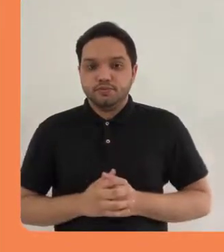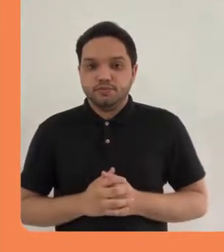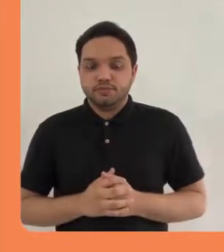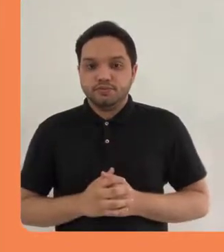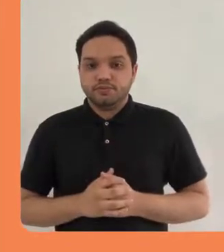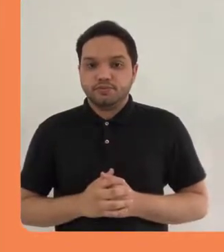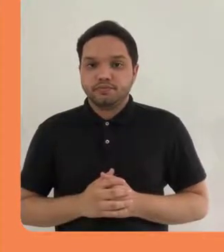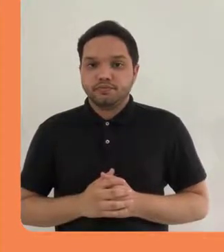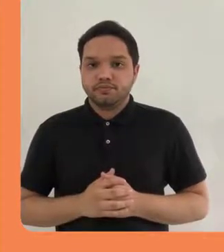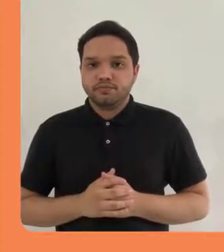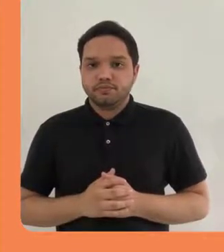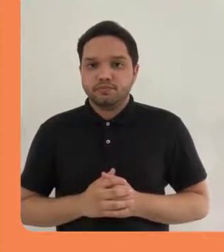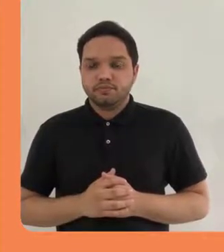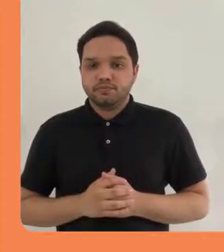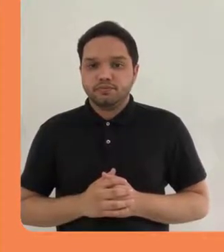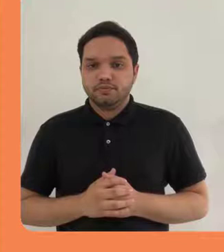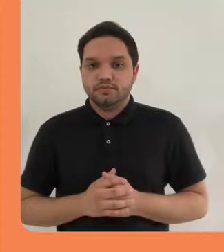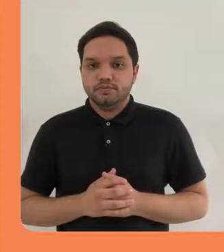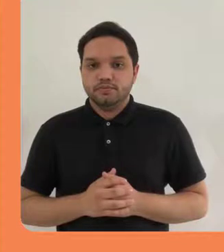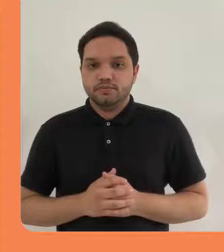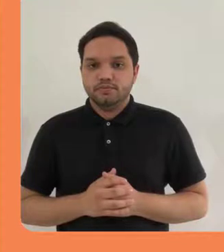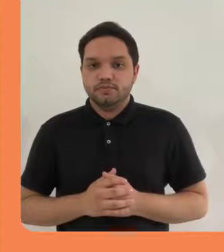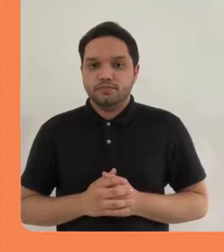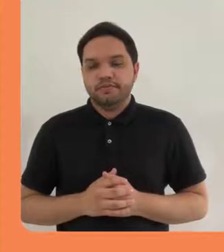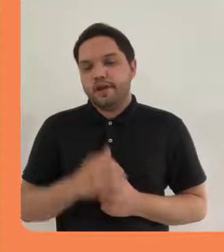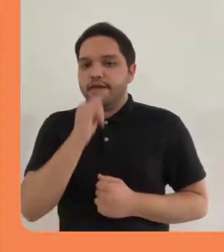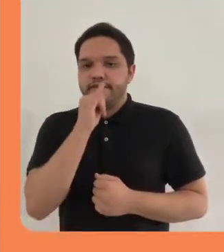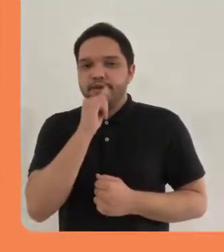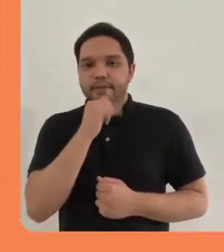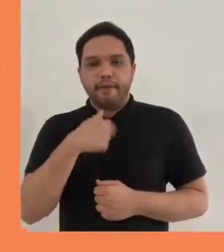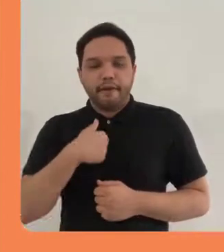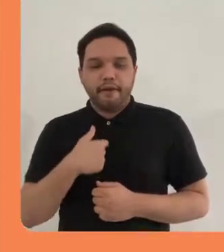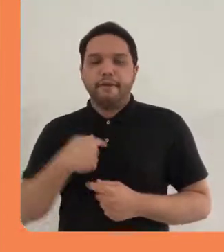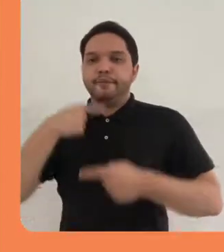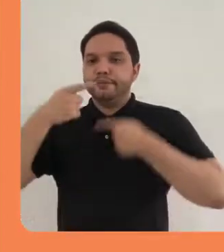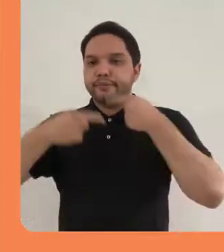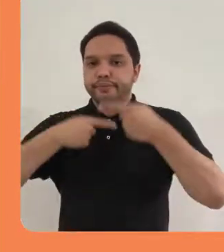mandar uma mensagem no fórum de dúvidas, né?